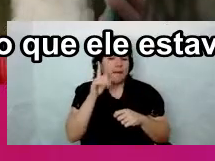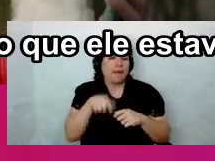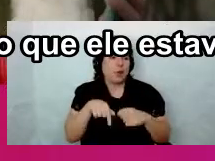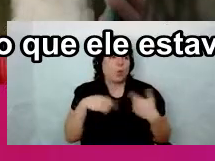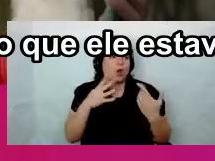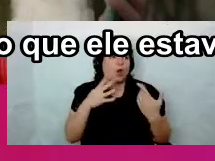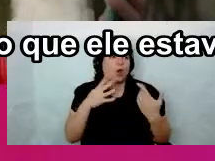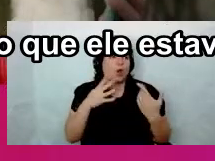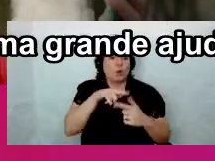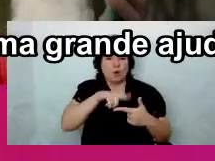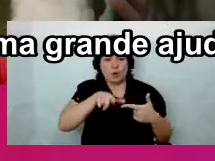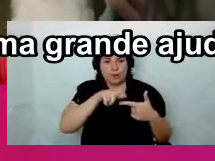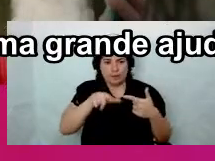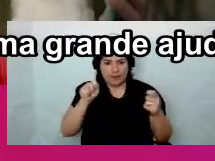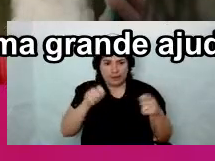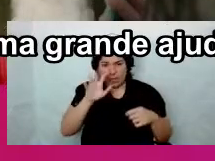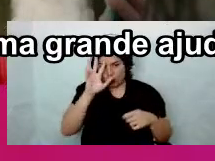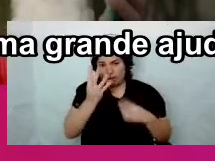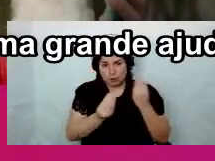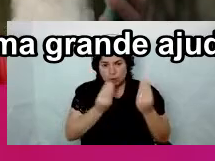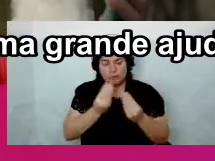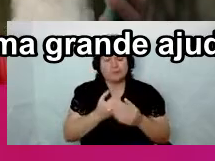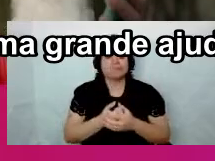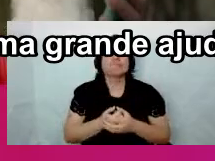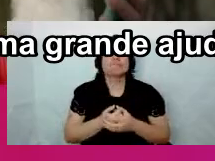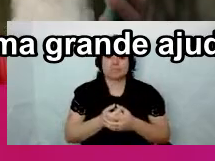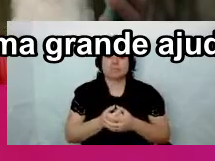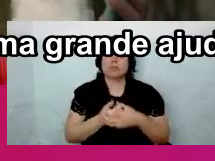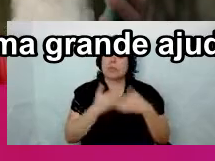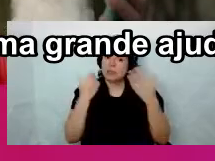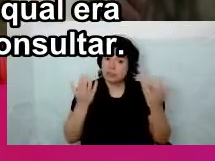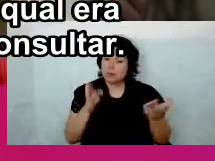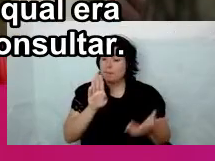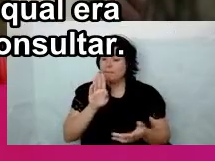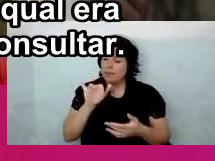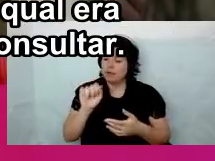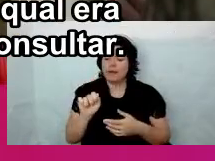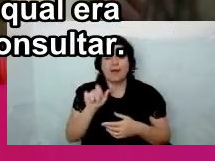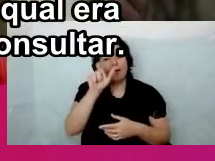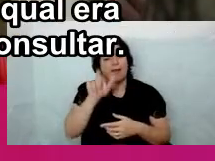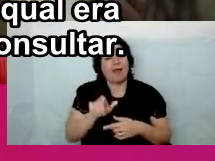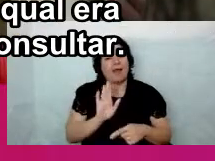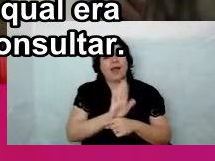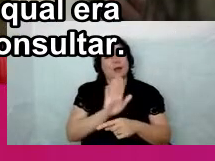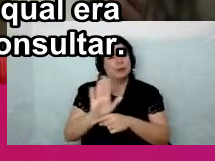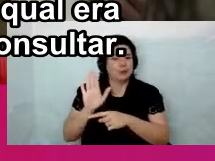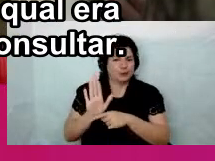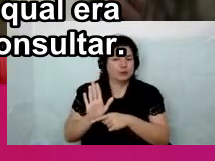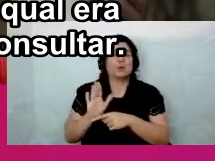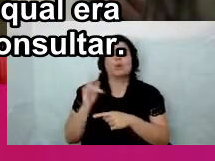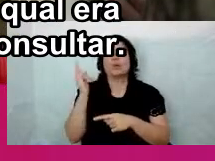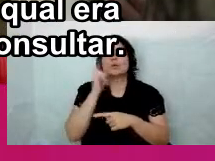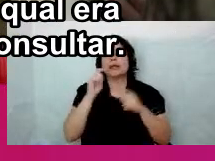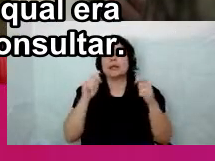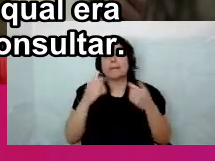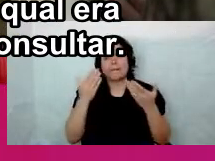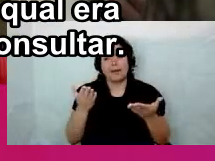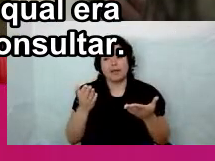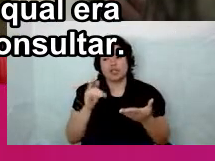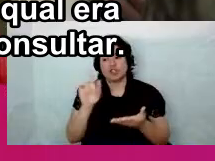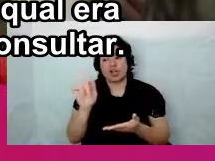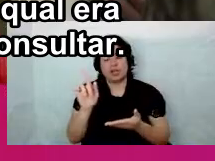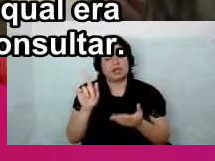problema ou situação que ele estava vivendo. Naquele momento, a Bia veio como uma grande ajuda e trazia para o nosso gerente qual